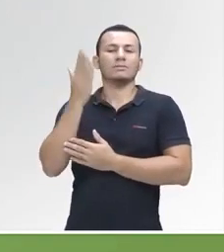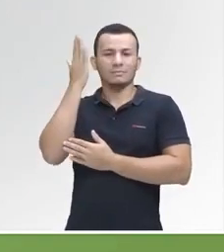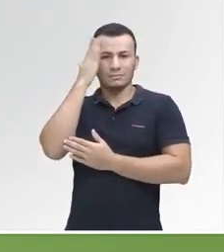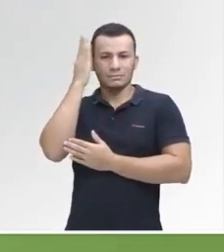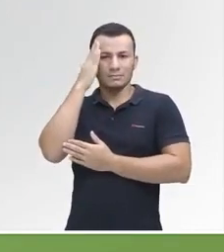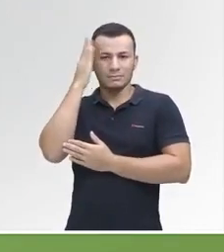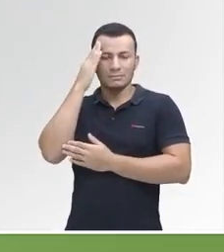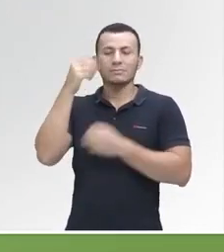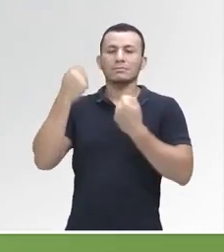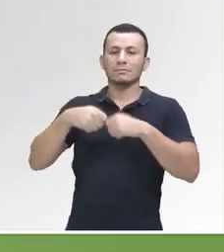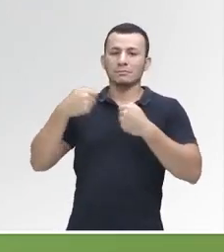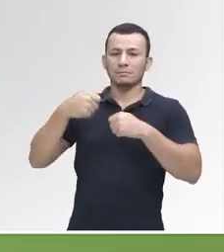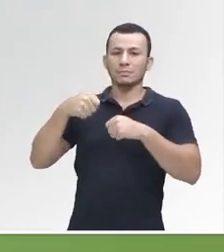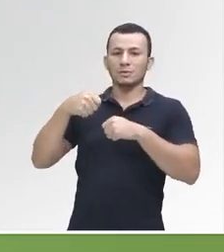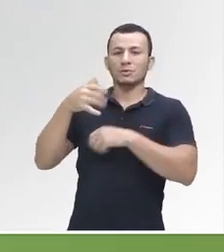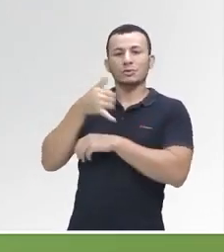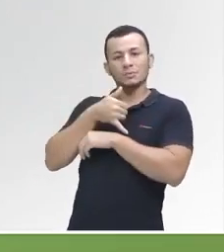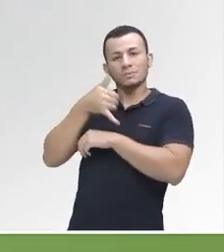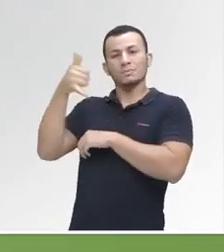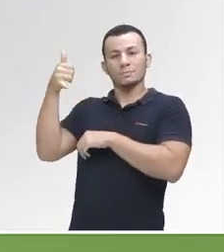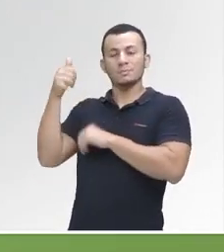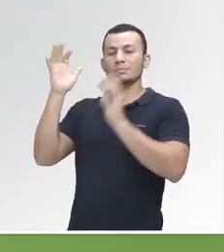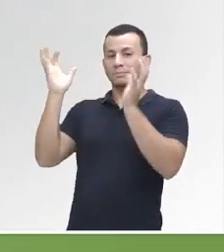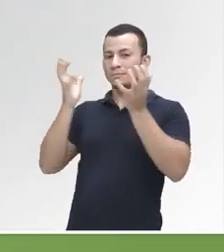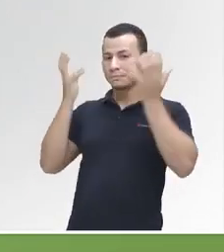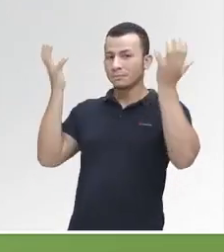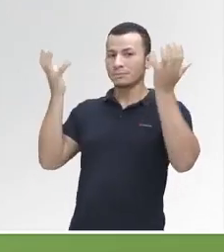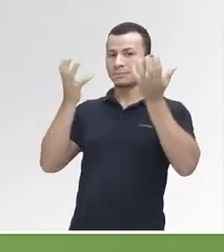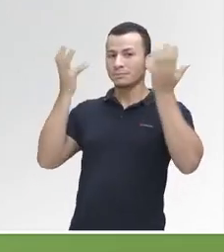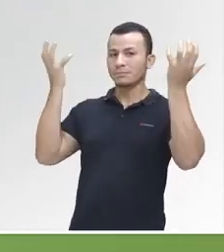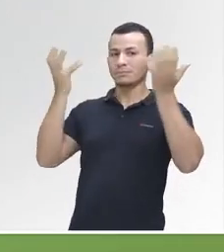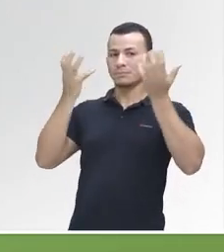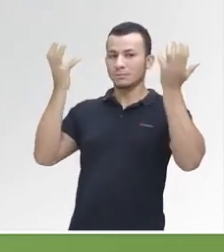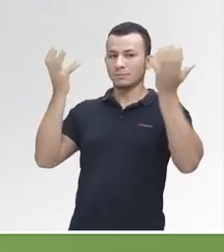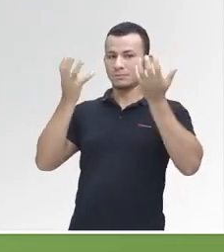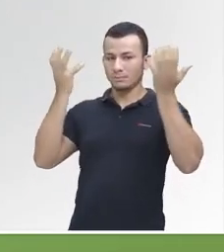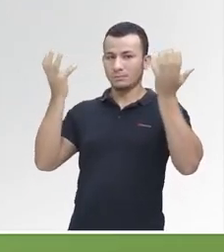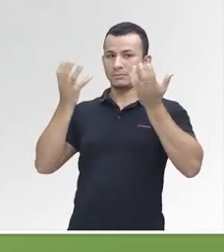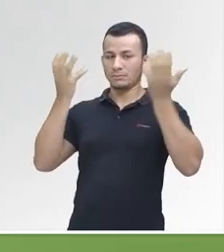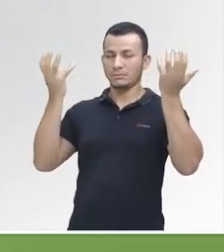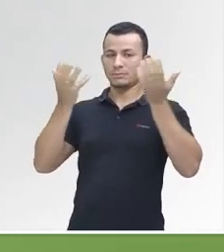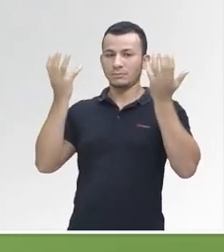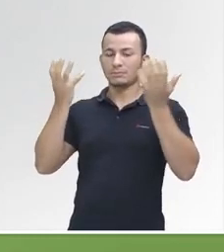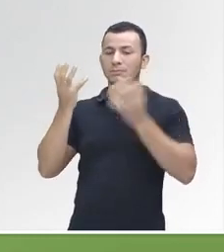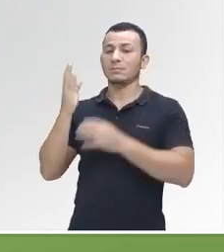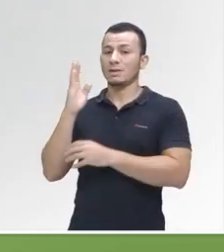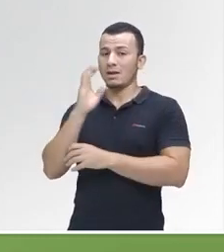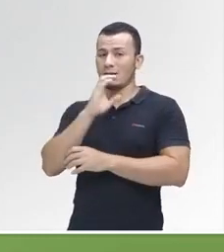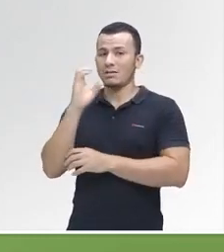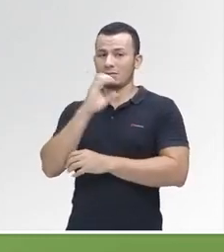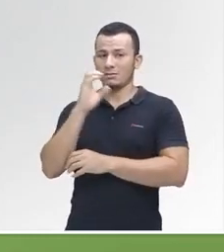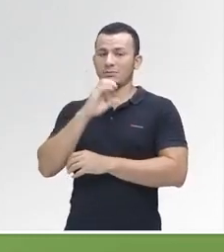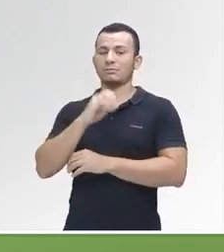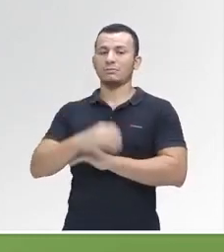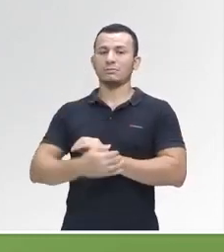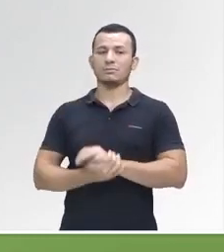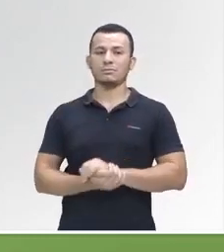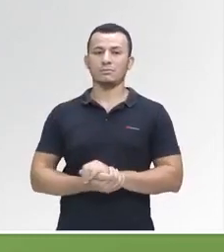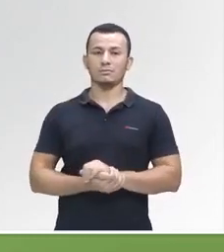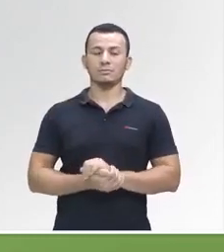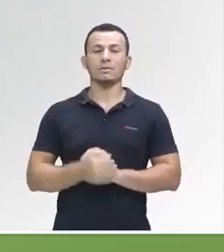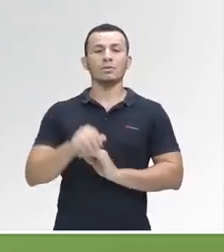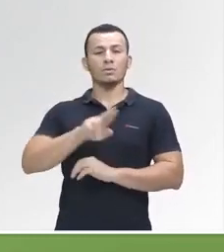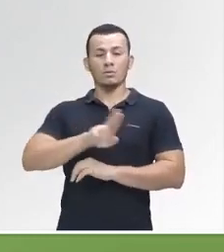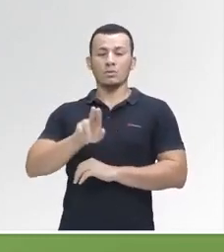solicitar o serviço de emergência o mais breve, né, que nós chamamos de SAMU